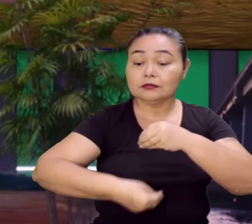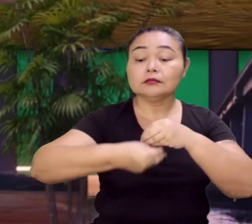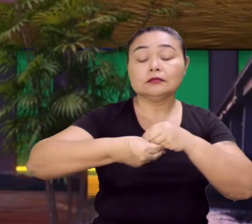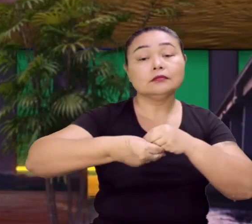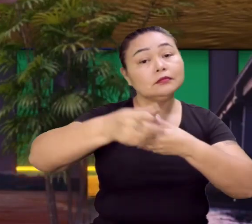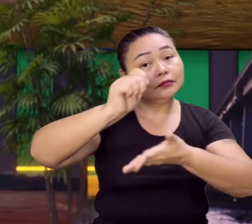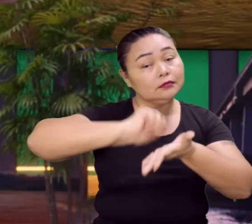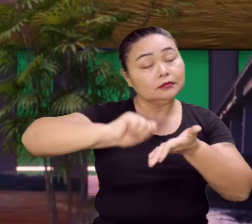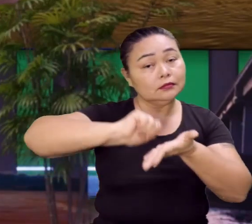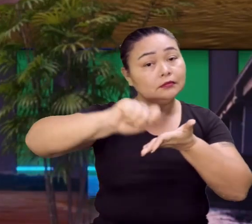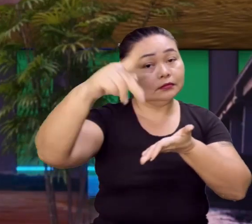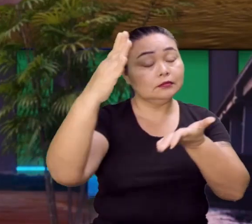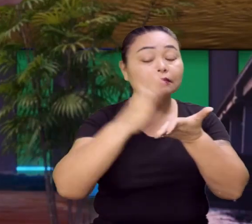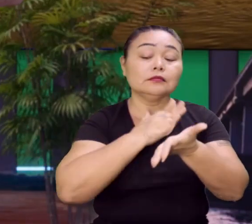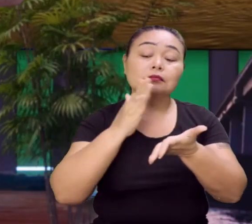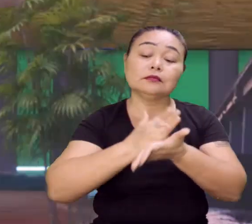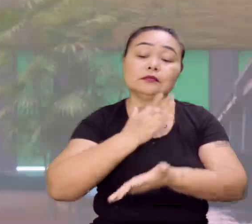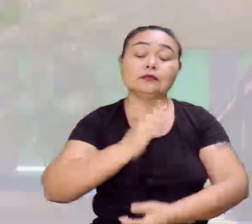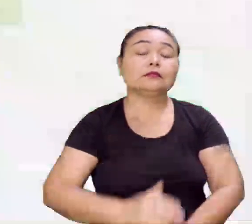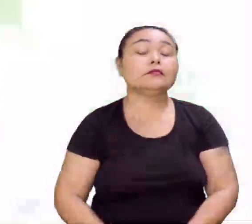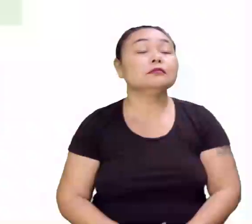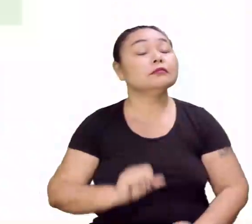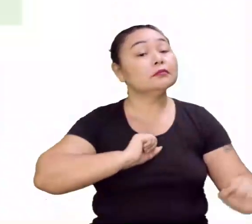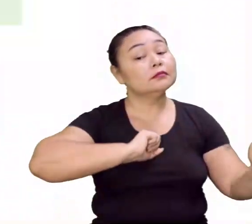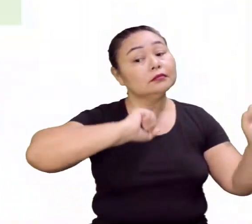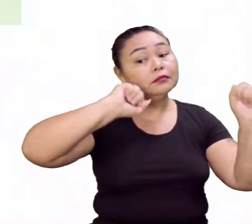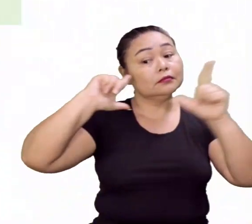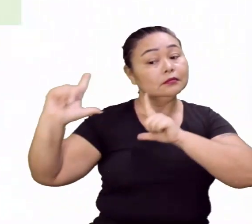você anotar aí no seu caderno. Vamos lá, de olho na tela.